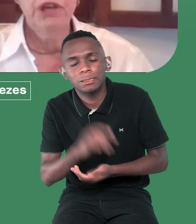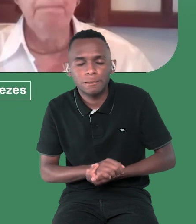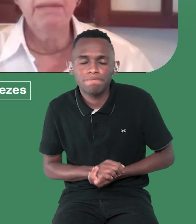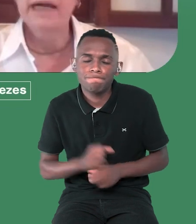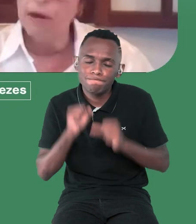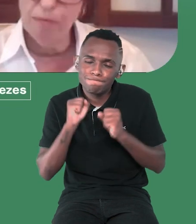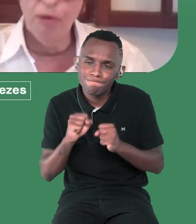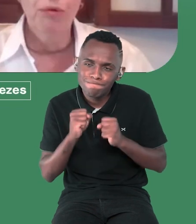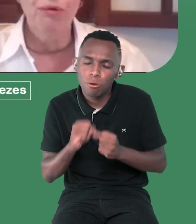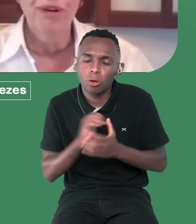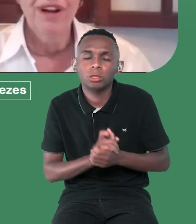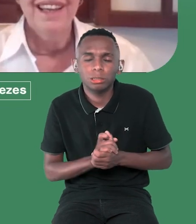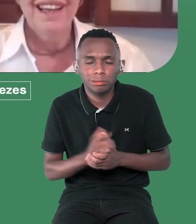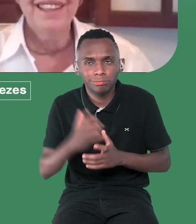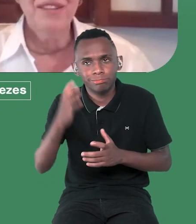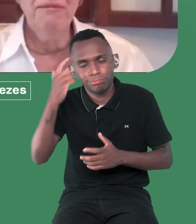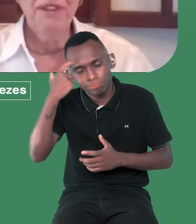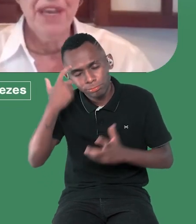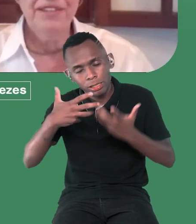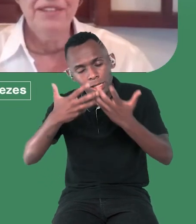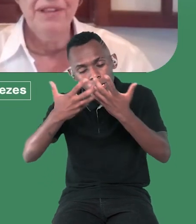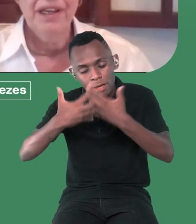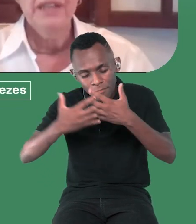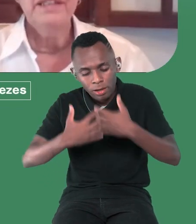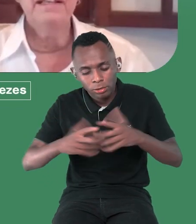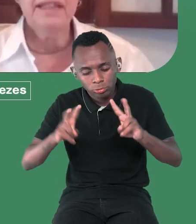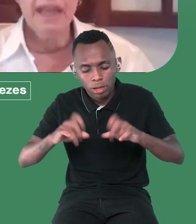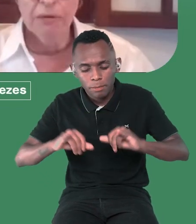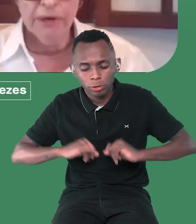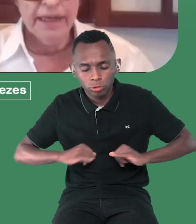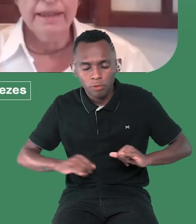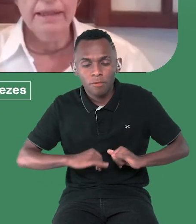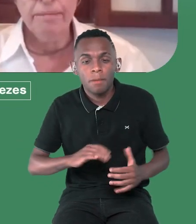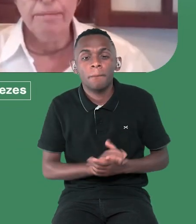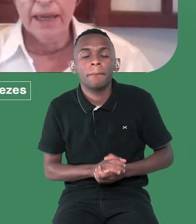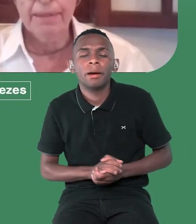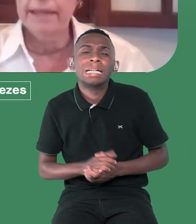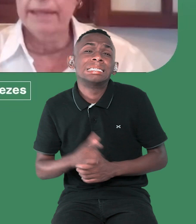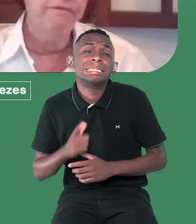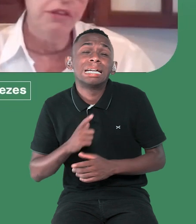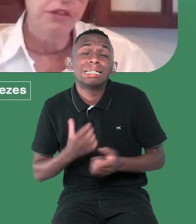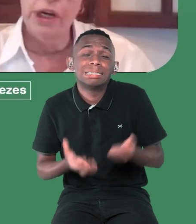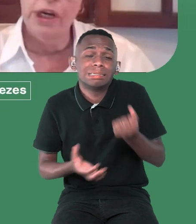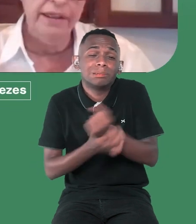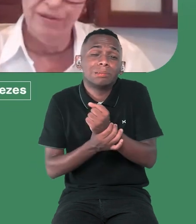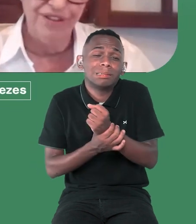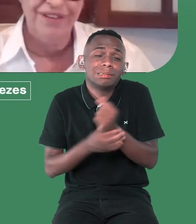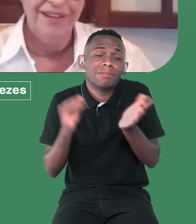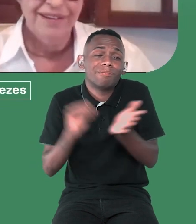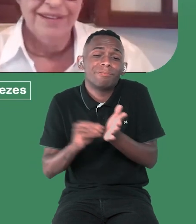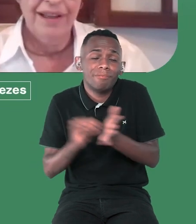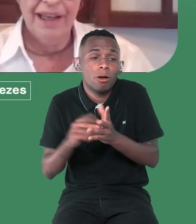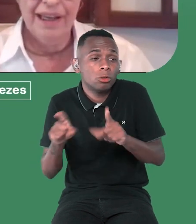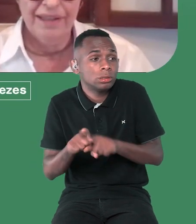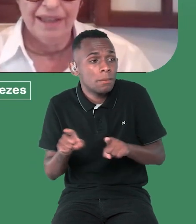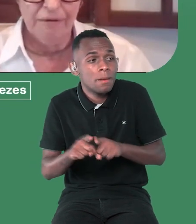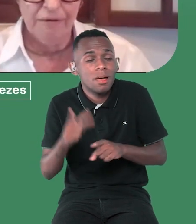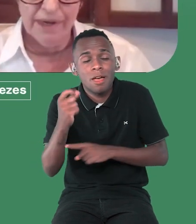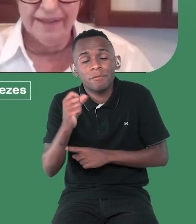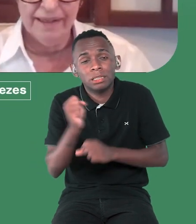estou acrescentando, eu estou possibilitando mais leituras, eu estou abrindo